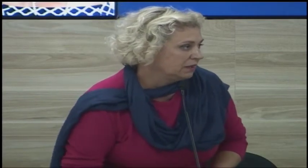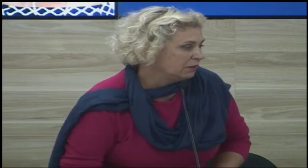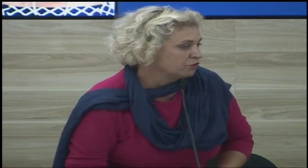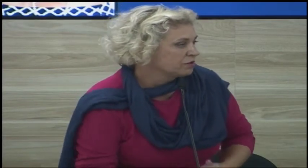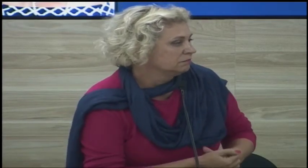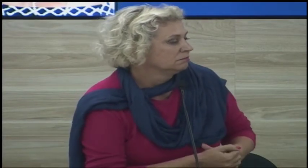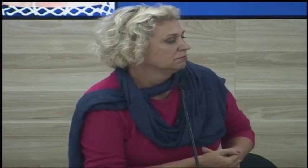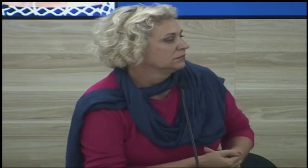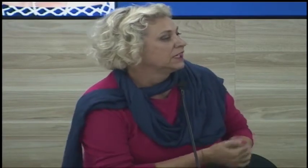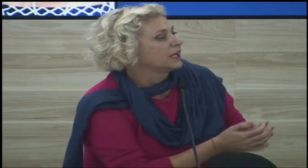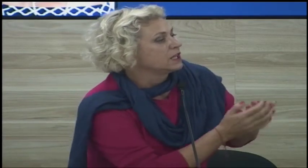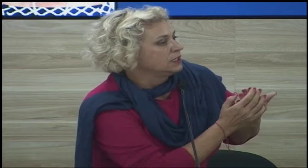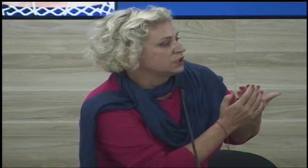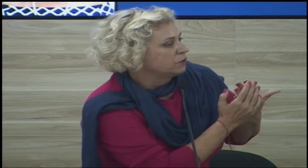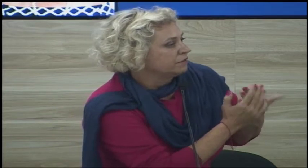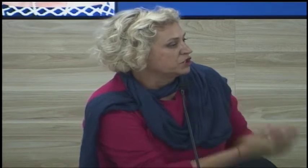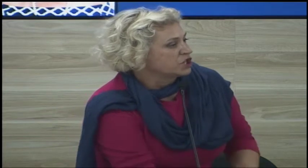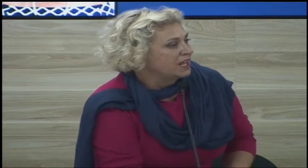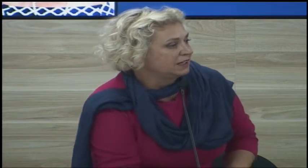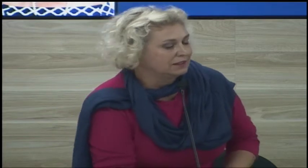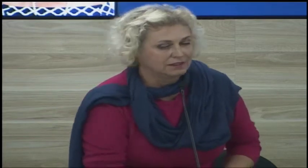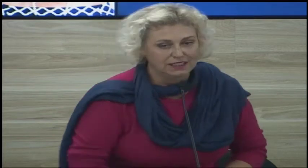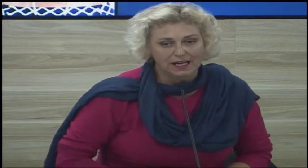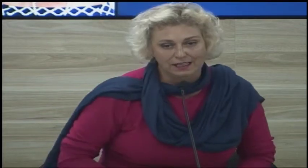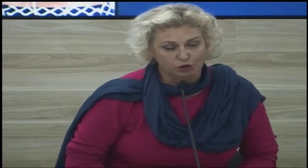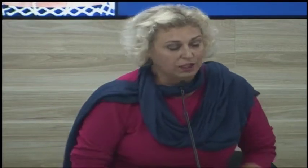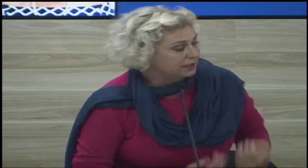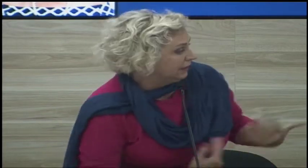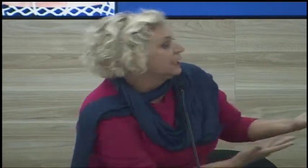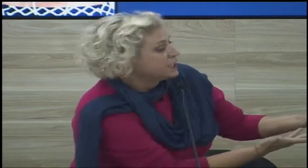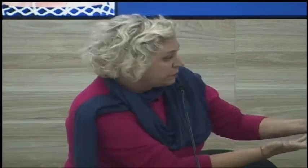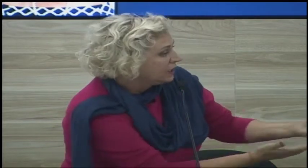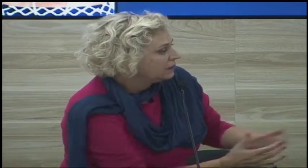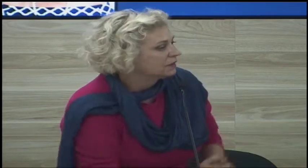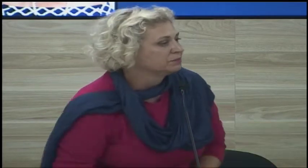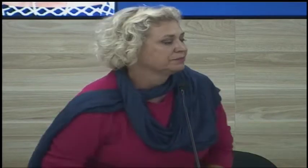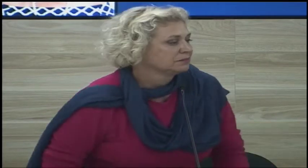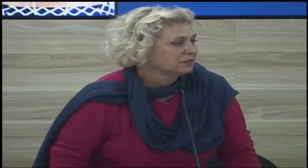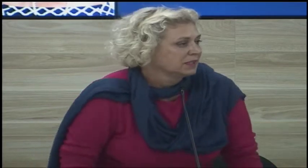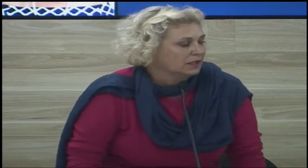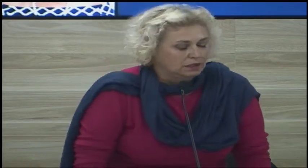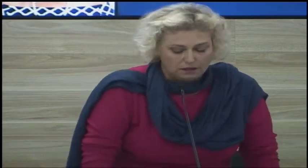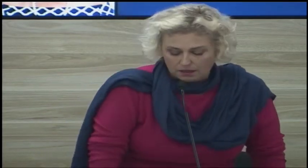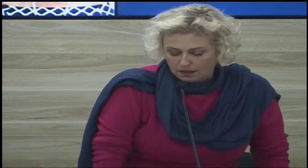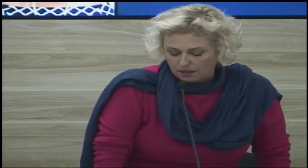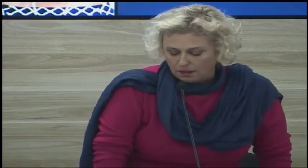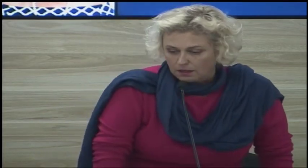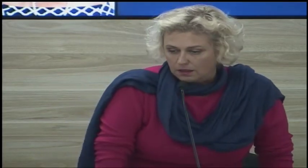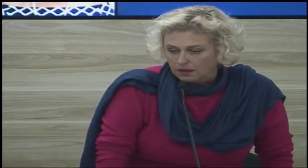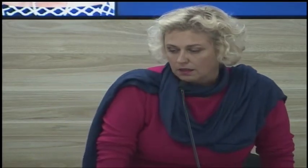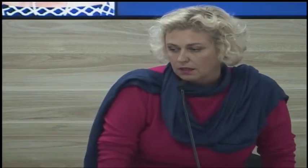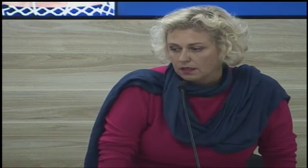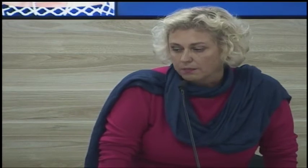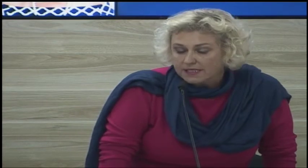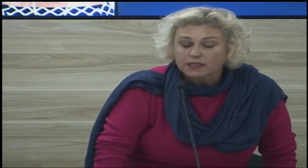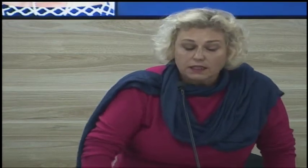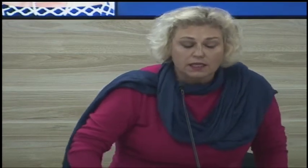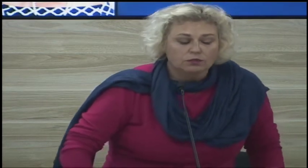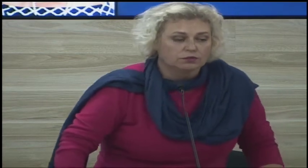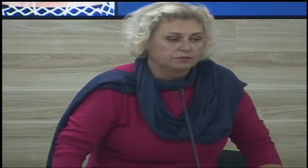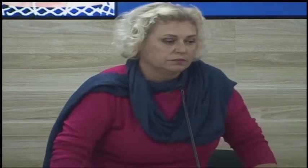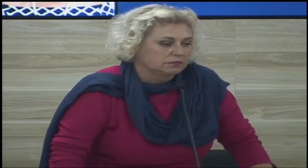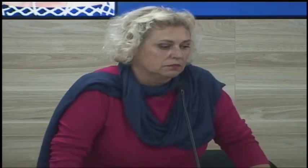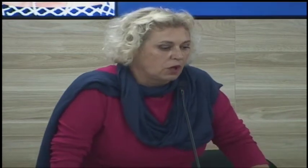que aprendemos nem a religião evangélica na católica meio espírita mas